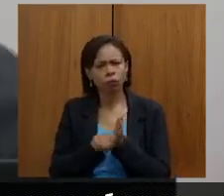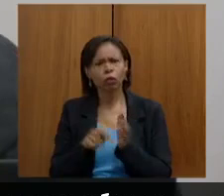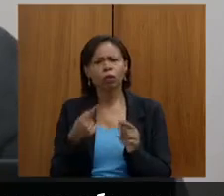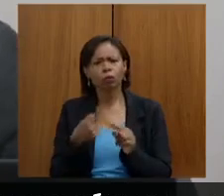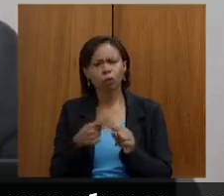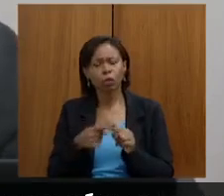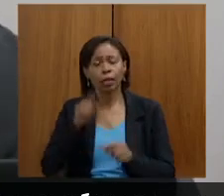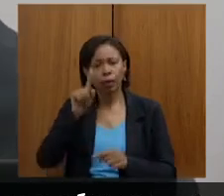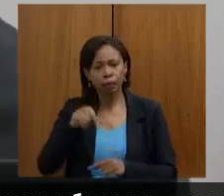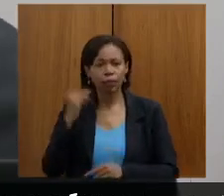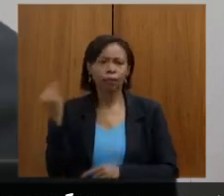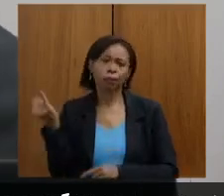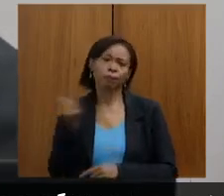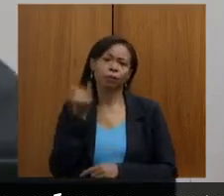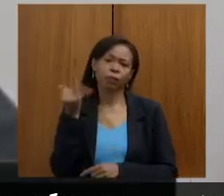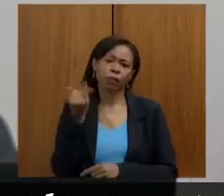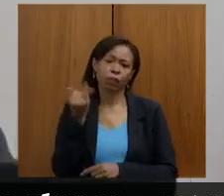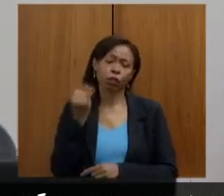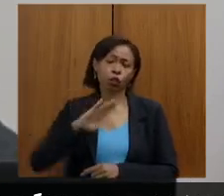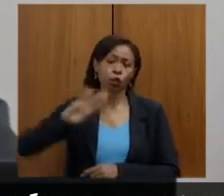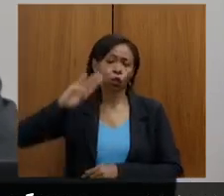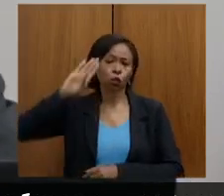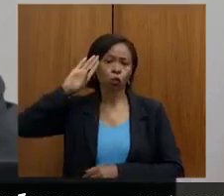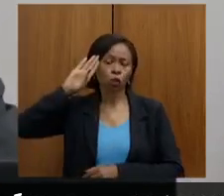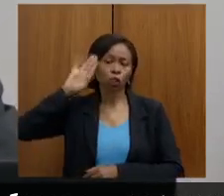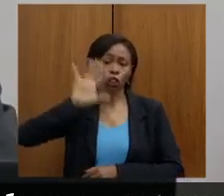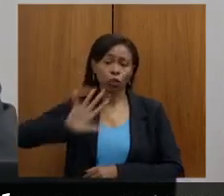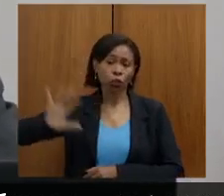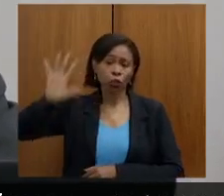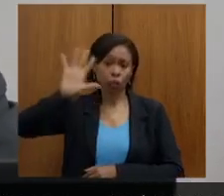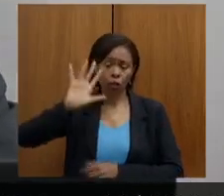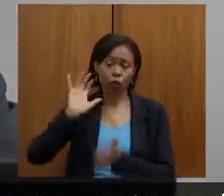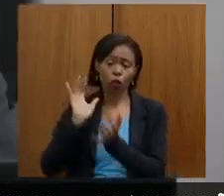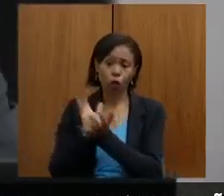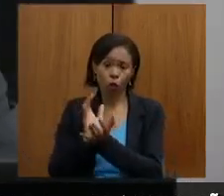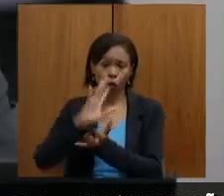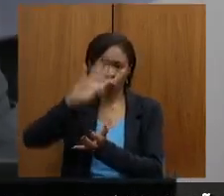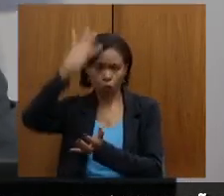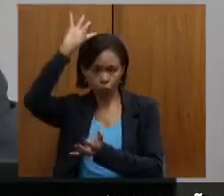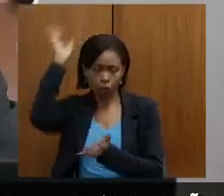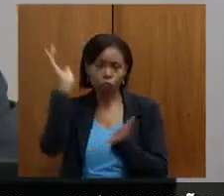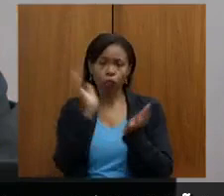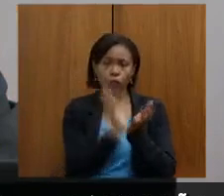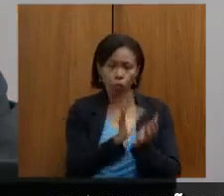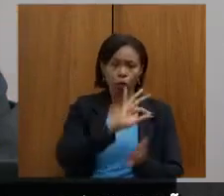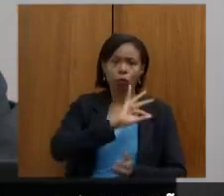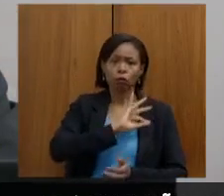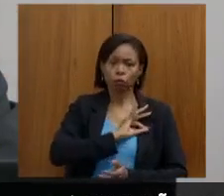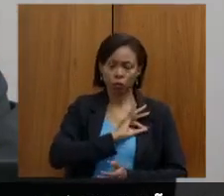importantíssimo que os comandantes-gerais da Polícia Militar do bombeiro sejam